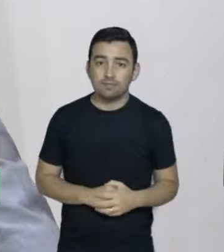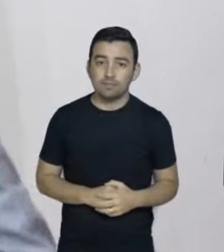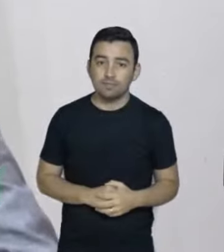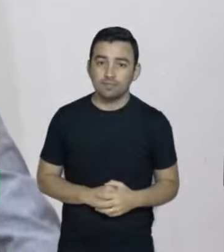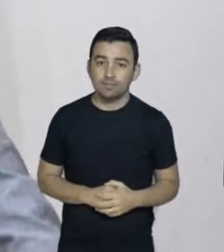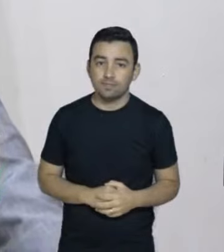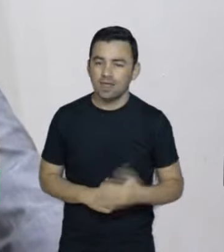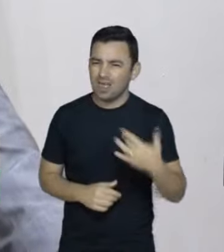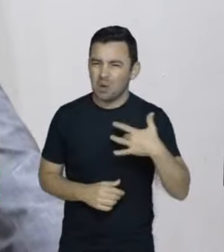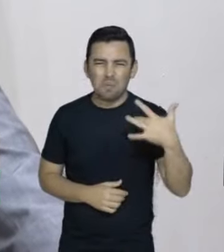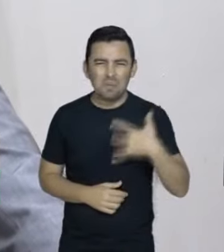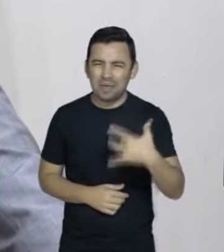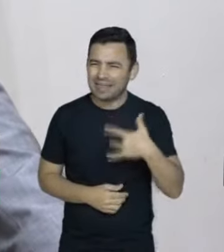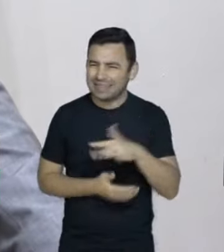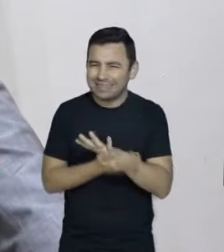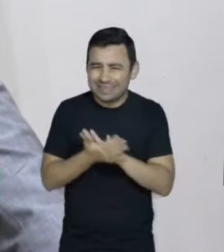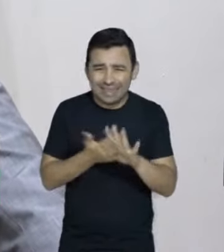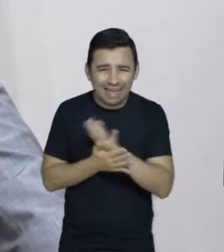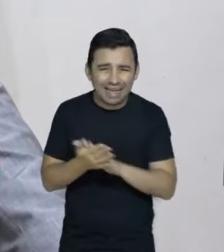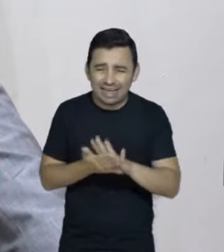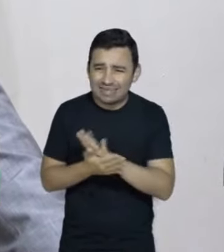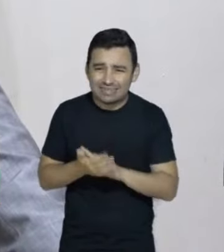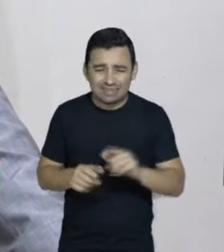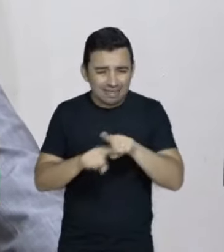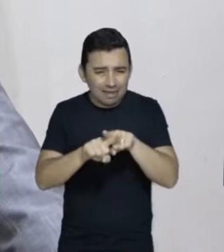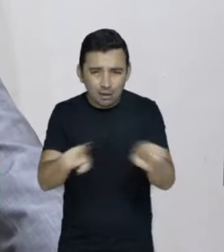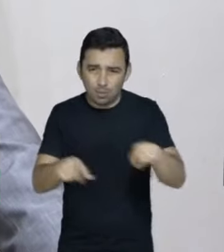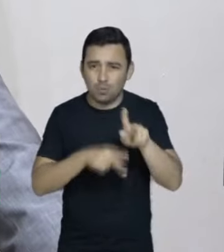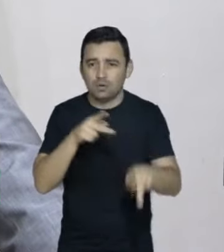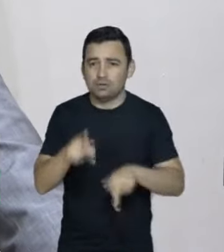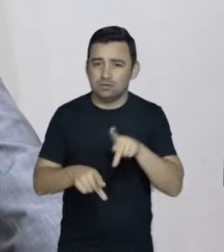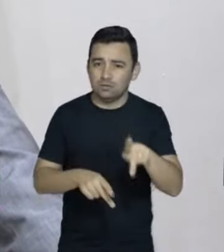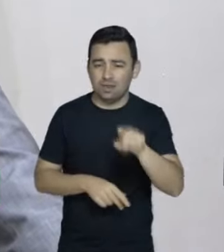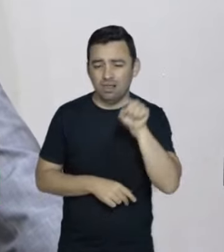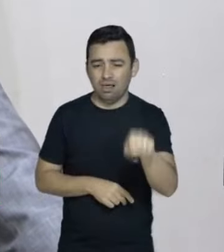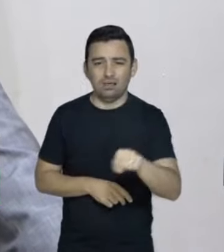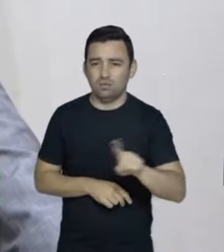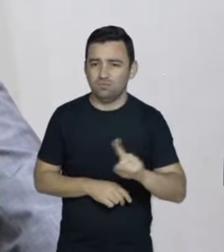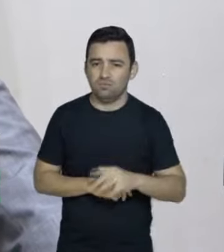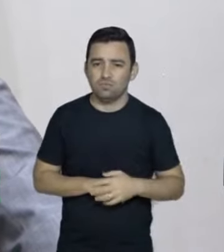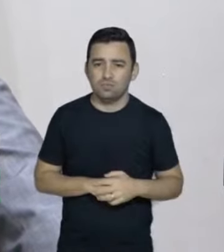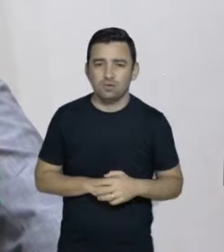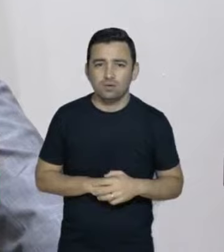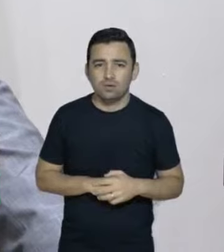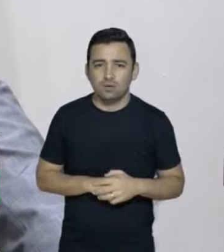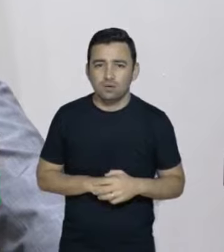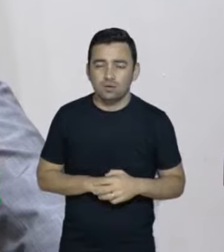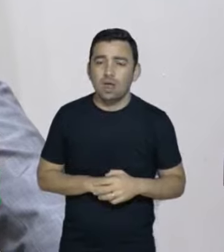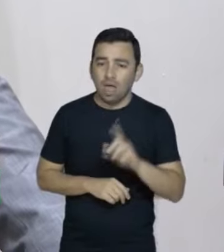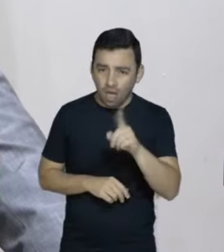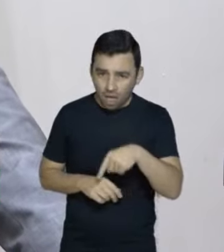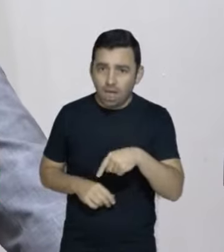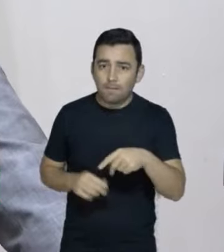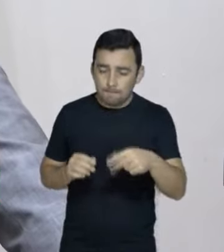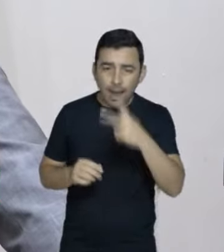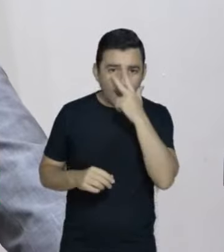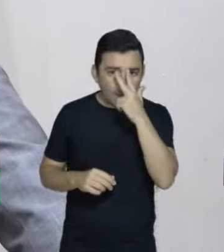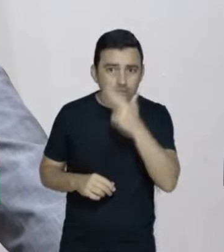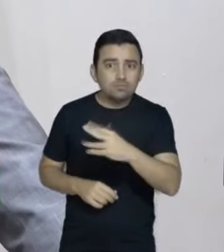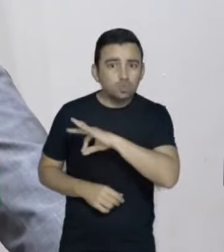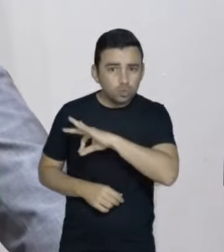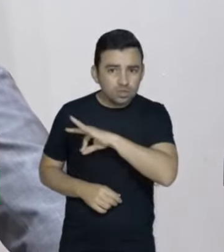tenho pena, piedade, nenhuma misericórdia daquele povo nenhum. Por isso que virou caso de polícia, porque realmente estão